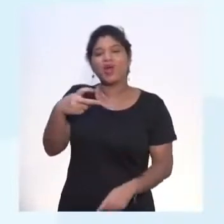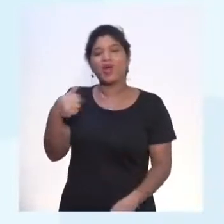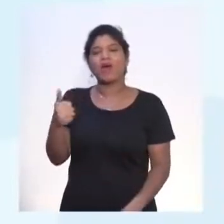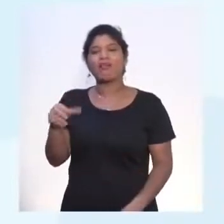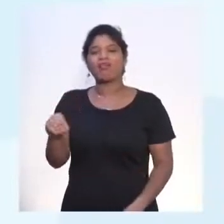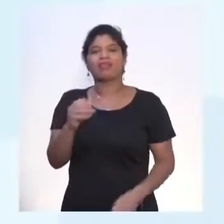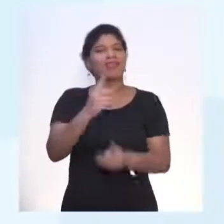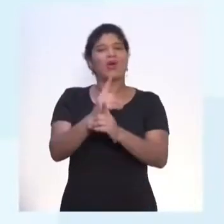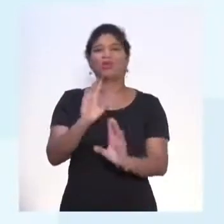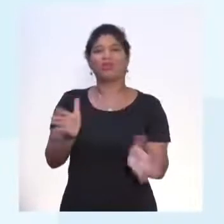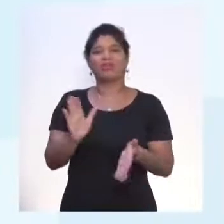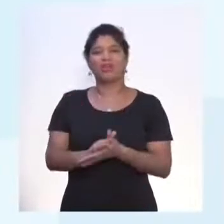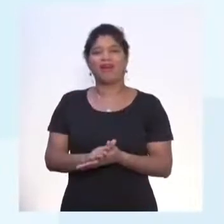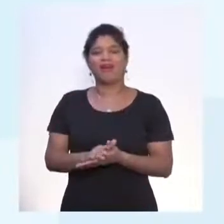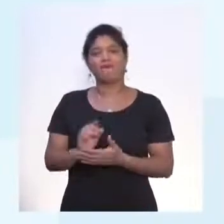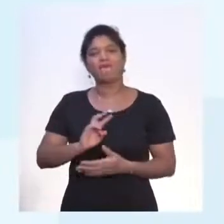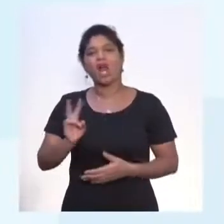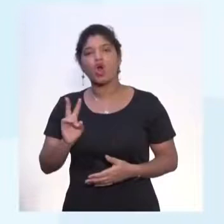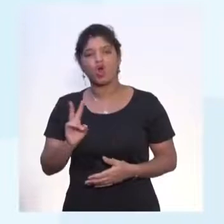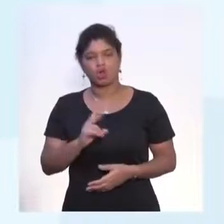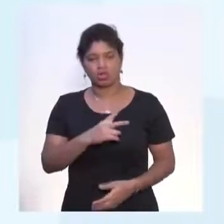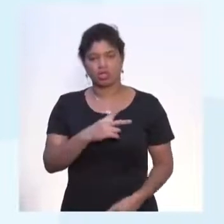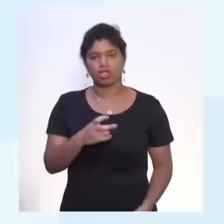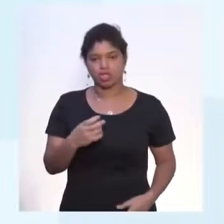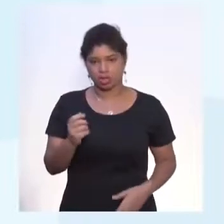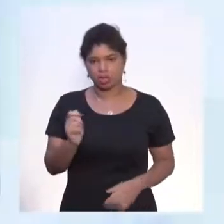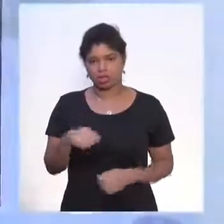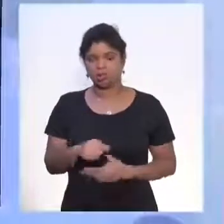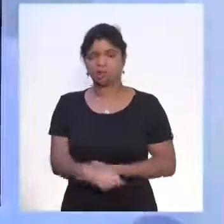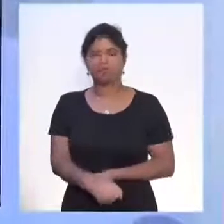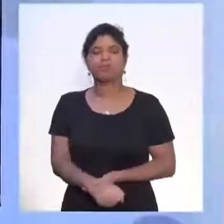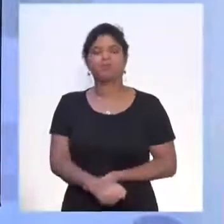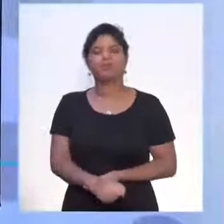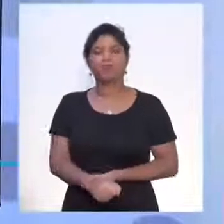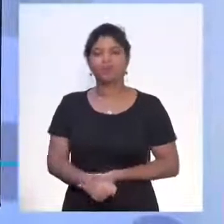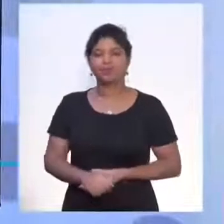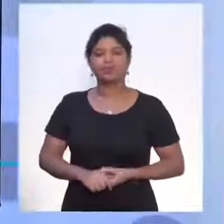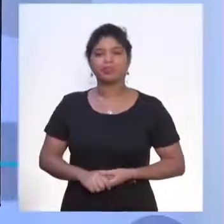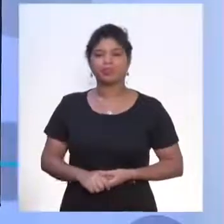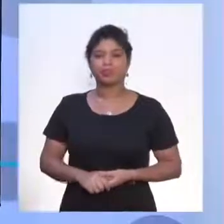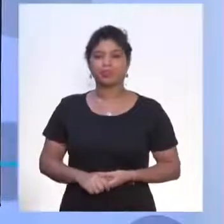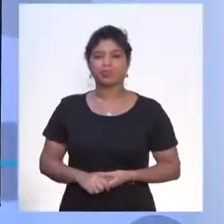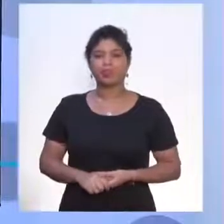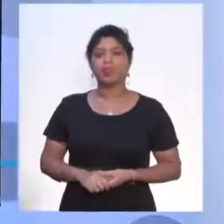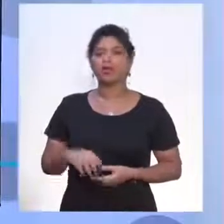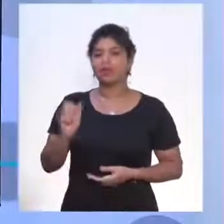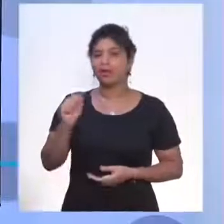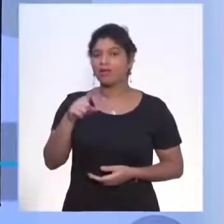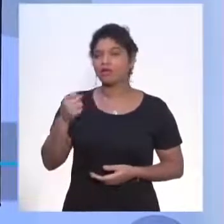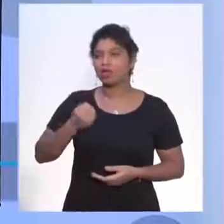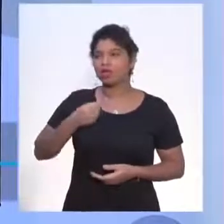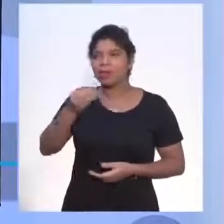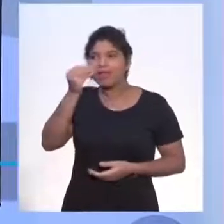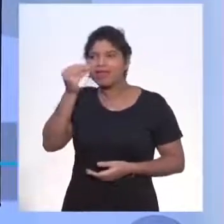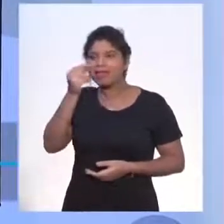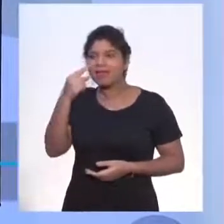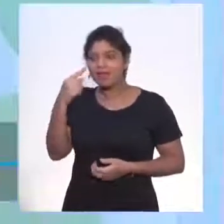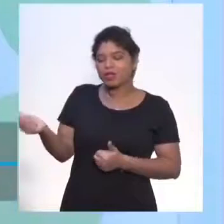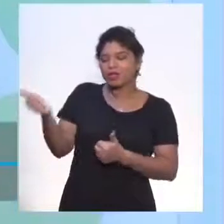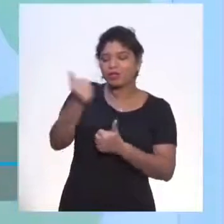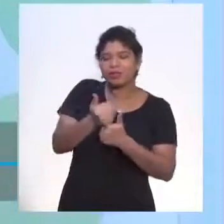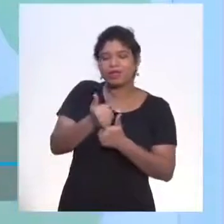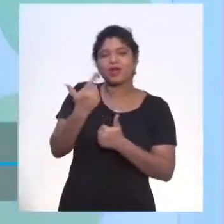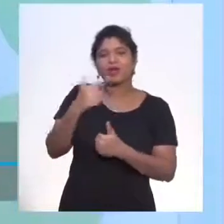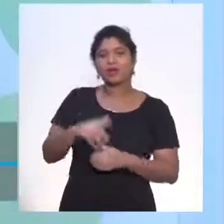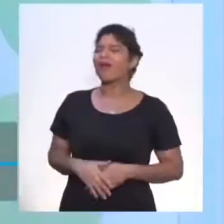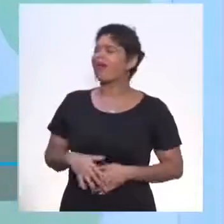triplo de 10, dá 40. Então, se eu colocar esse número no lugar da frase, eu posso ver se é verdadeiro ou não a afirmação. É verdade, você